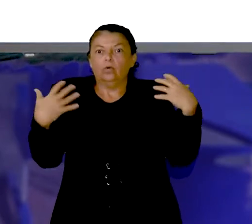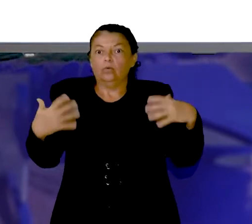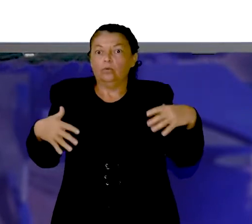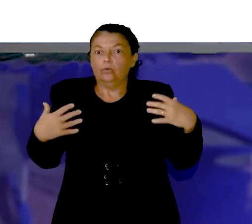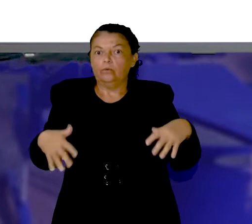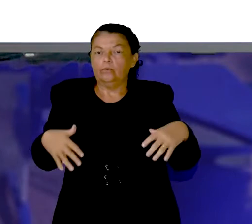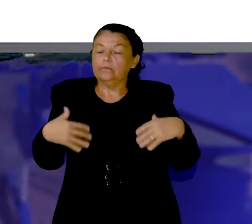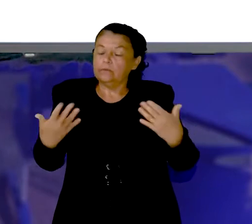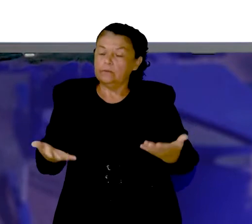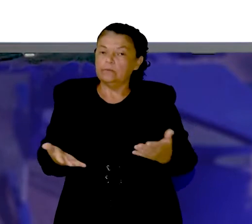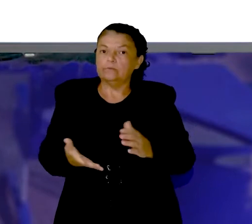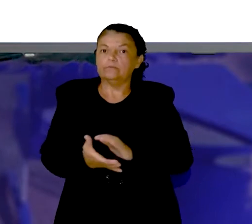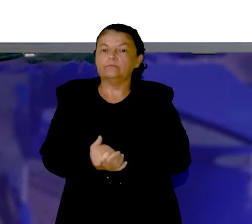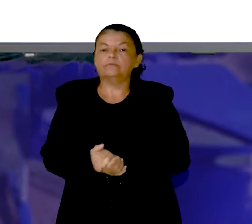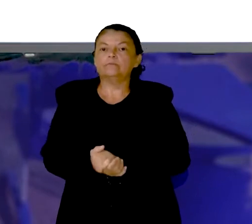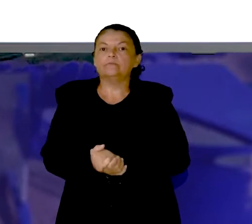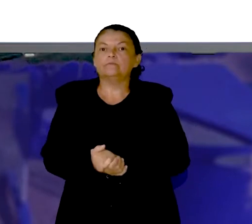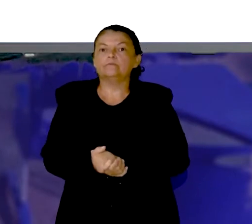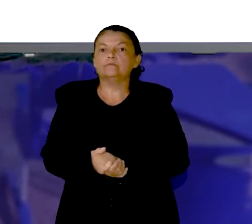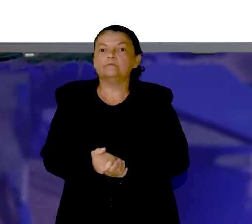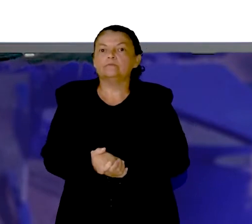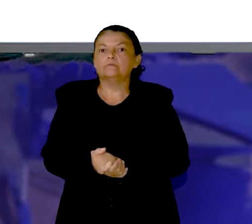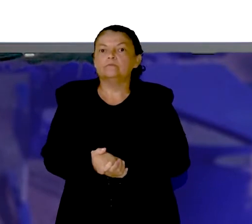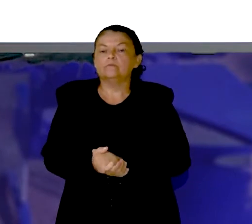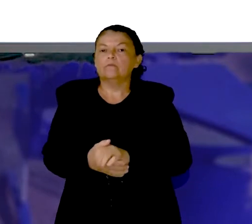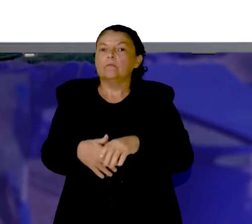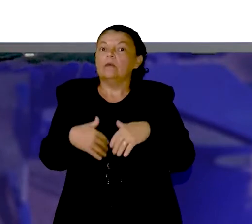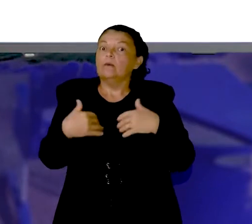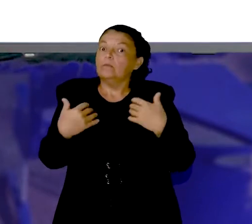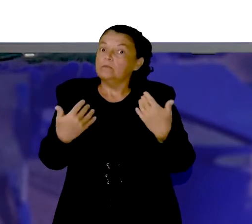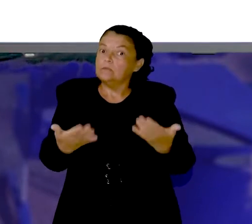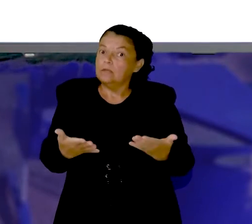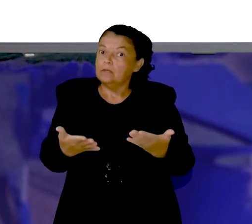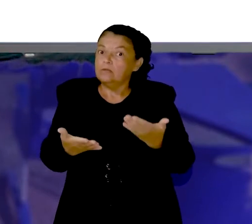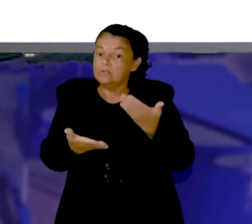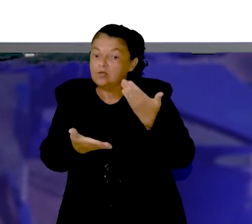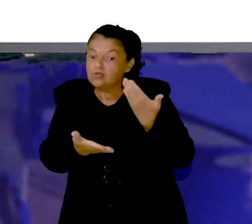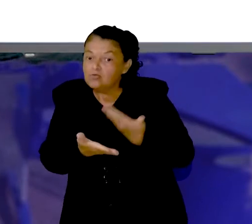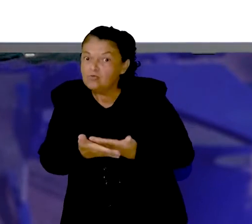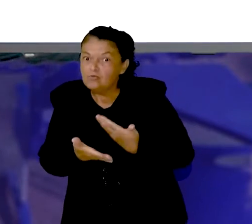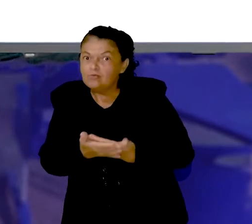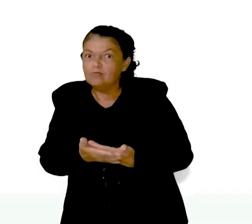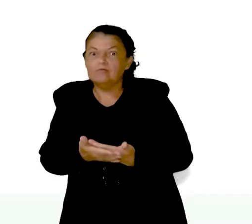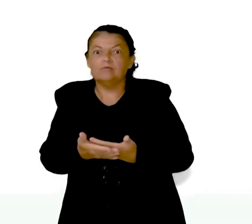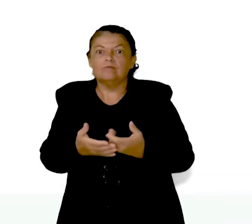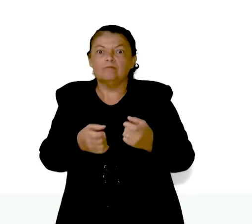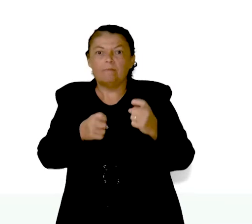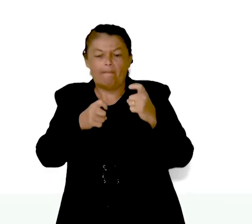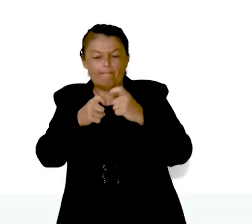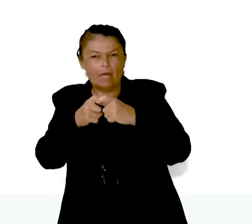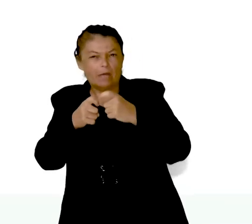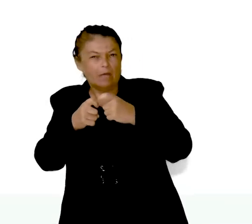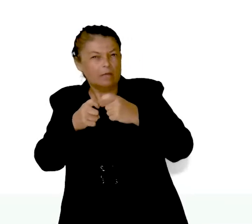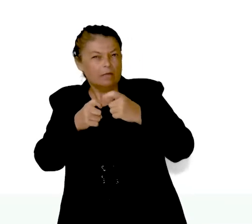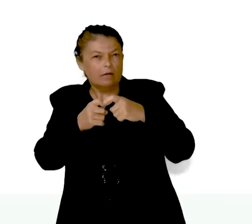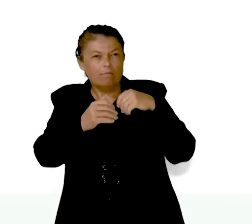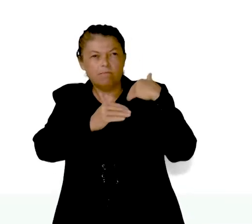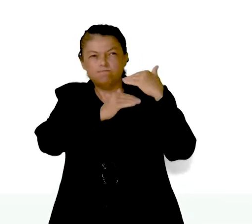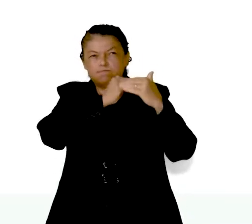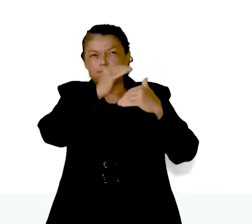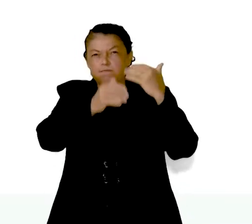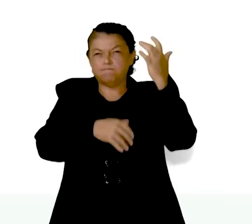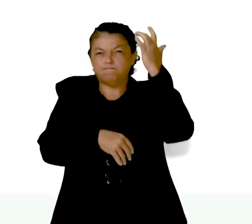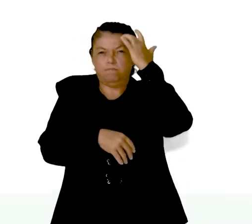Então, contudo, mesmo com o avanço da medicina e diante da possibilidade de prolongamento